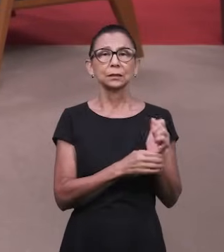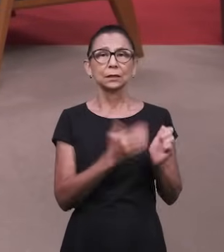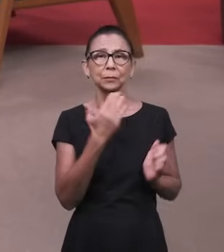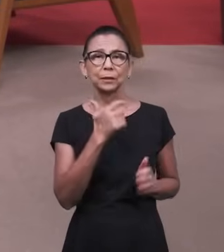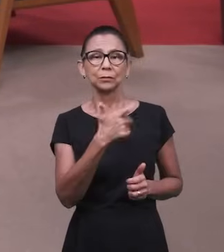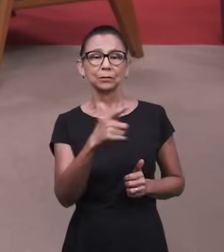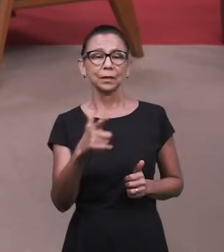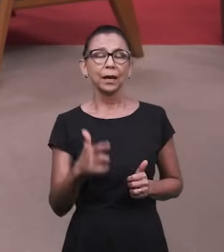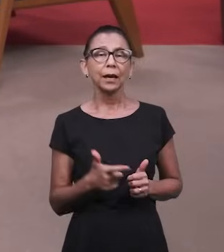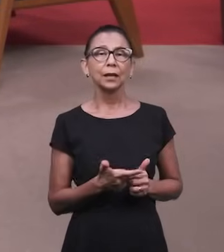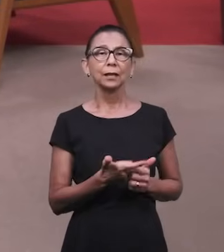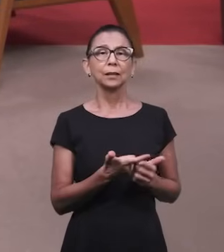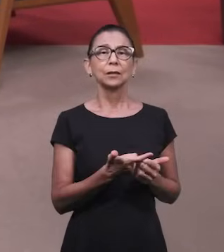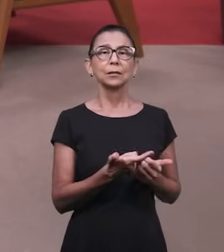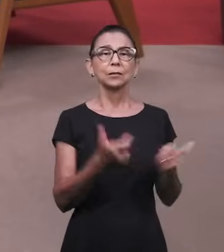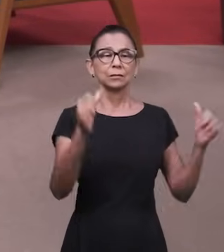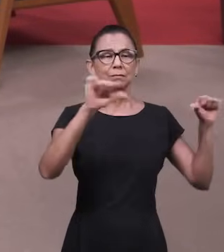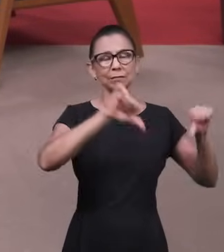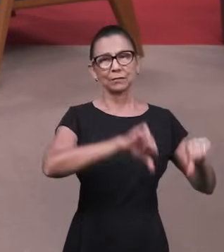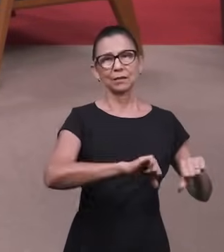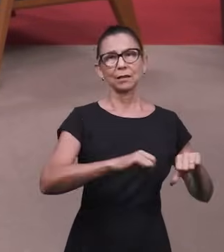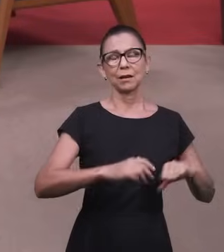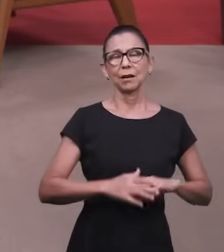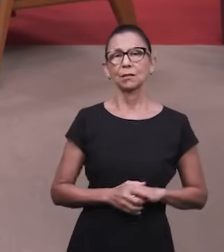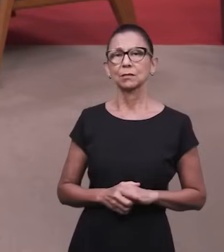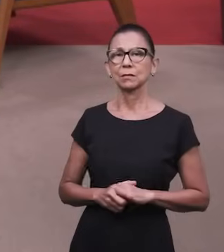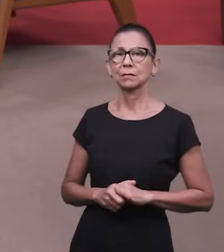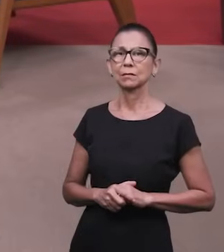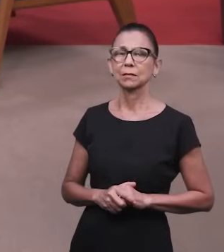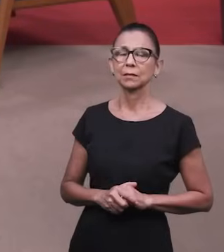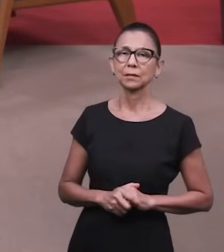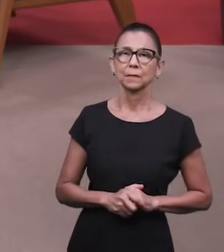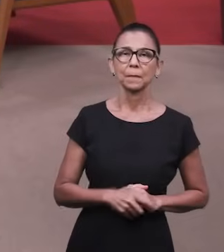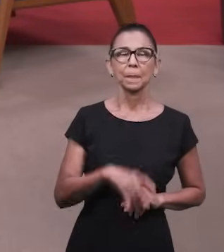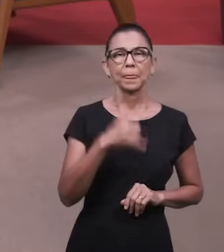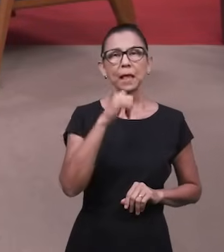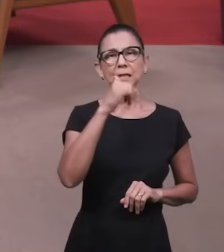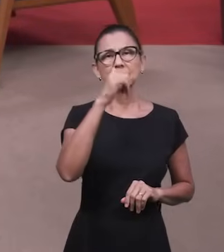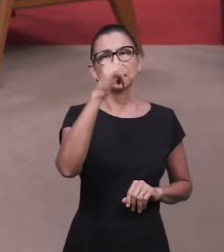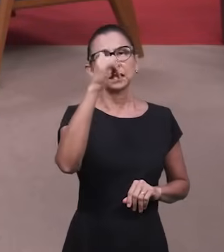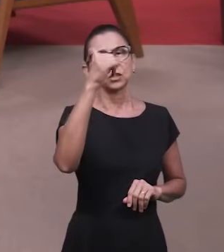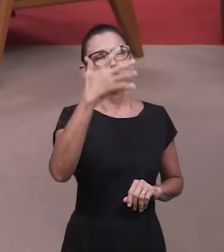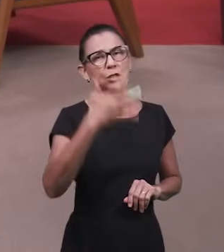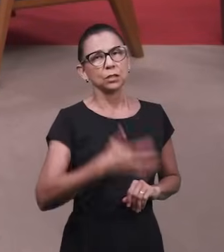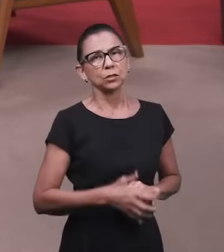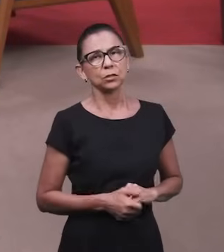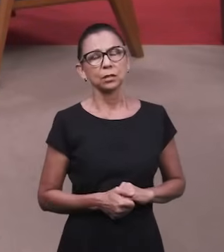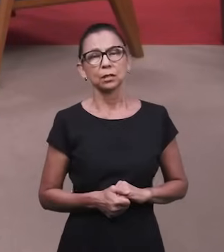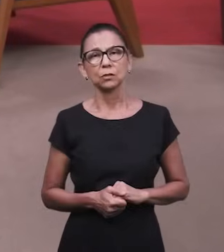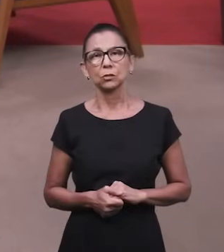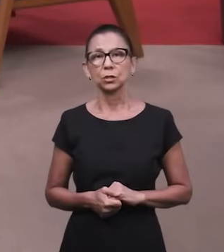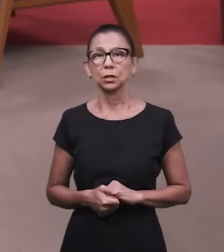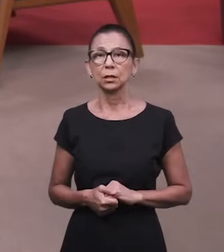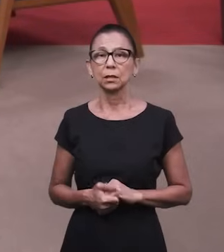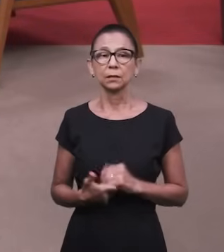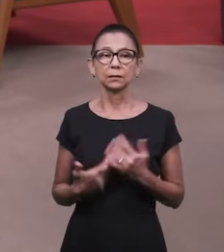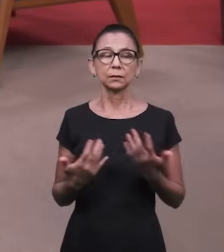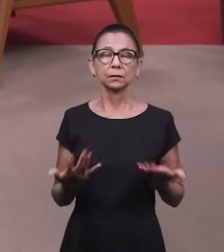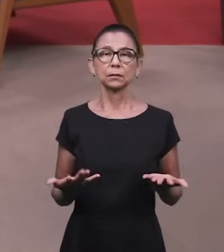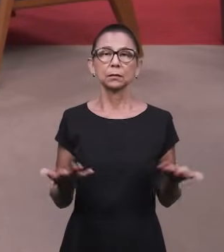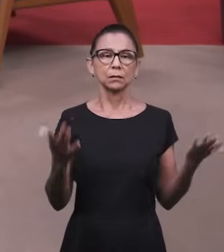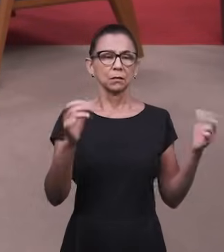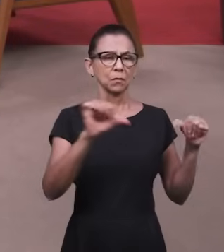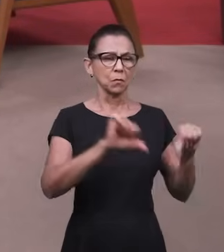né? As expectativas em relação ao futuro de uso das matrizes energéticas estão deixando o